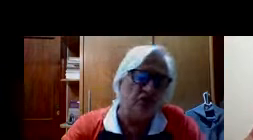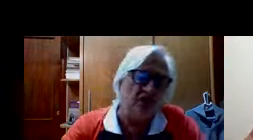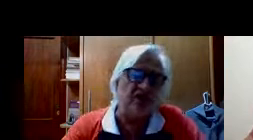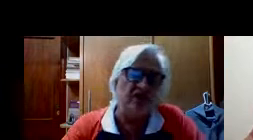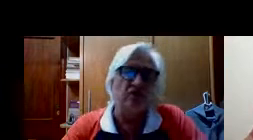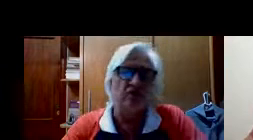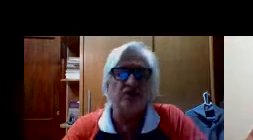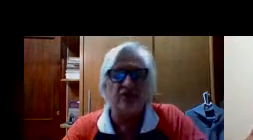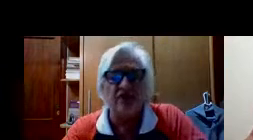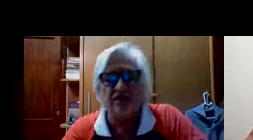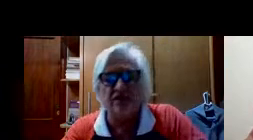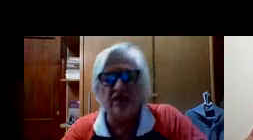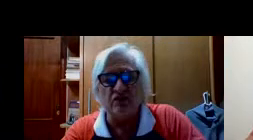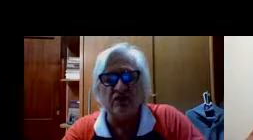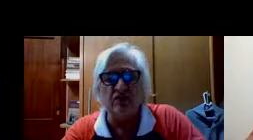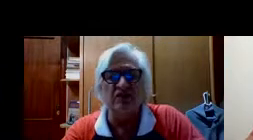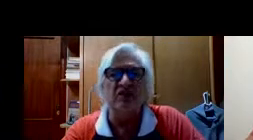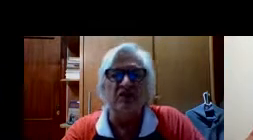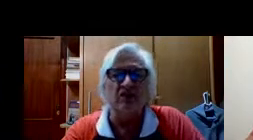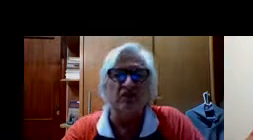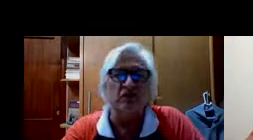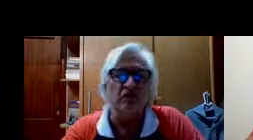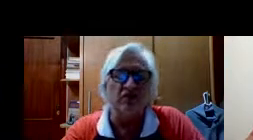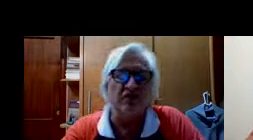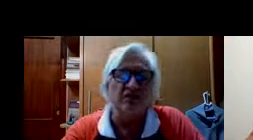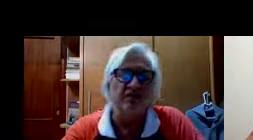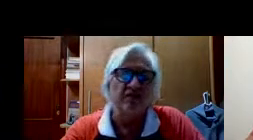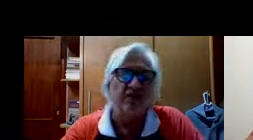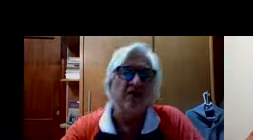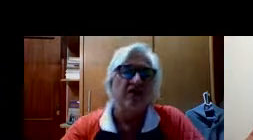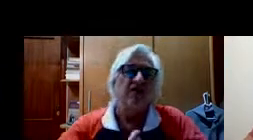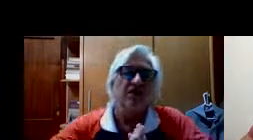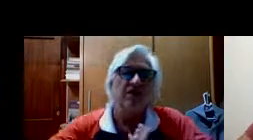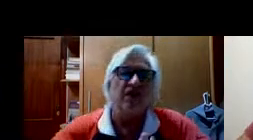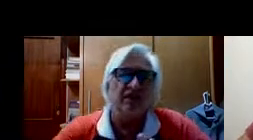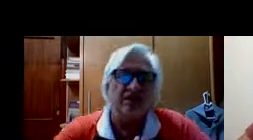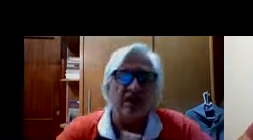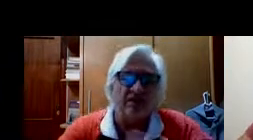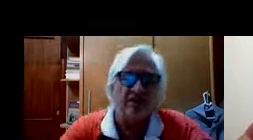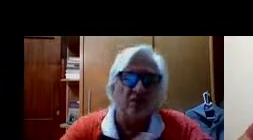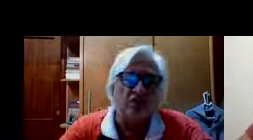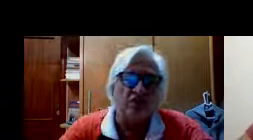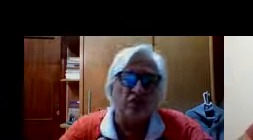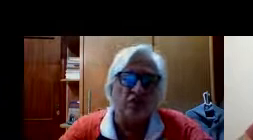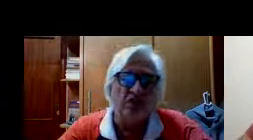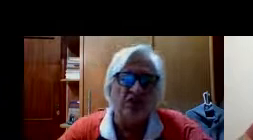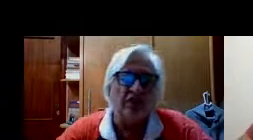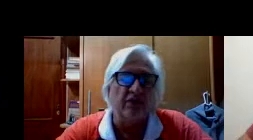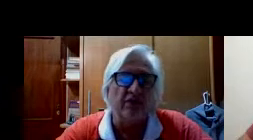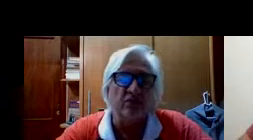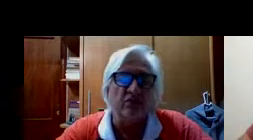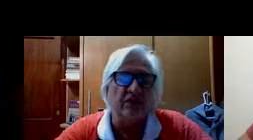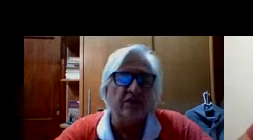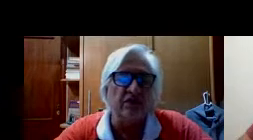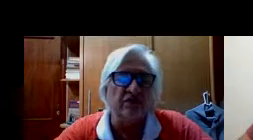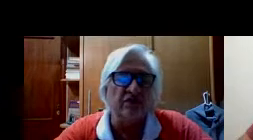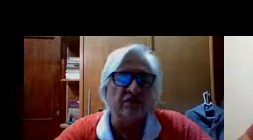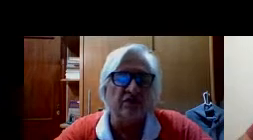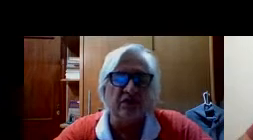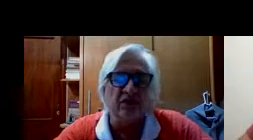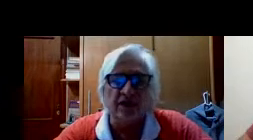é condutor em certas circunstâncias e é isolante em certas circunstâncias, e esse conjunto de germânio